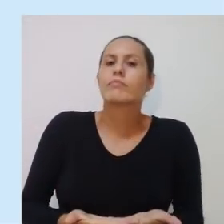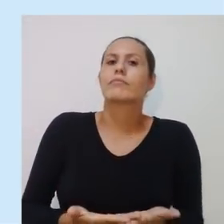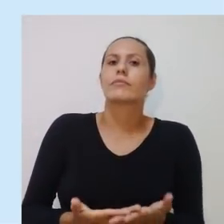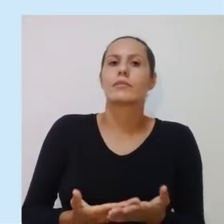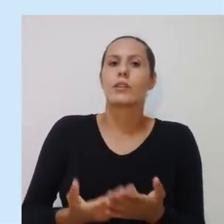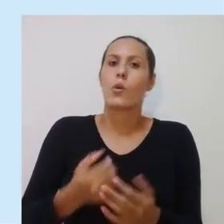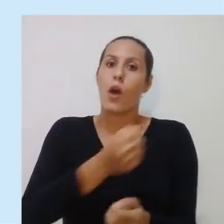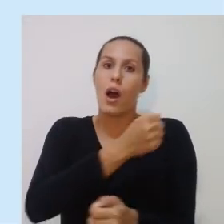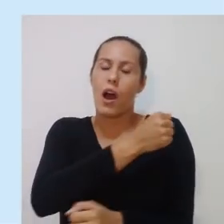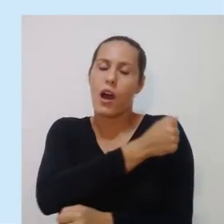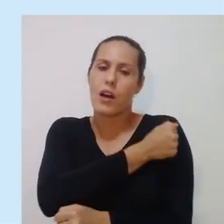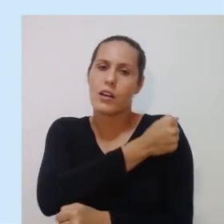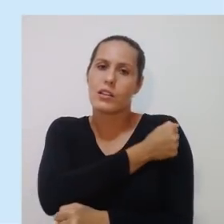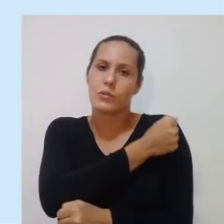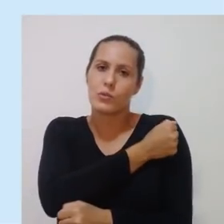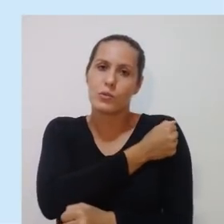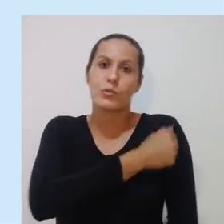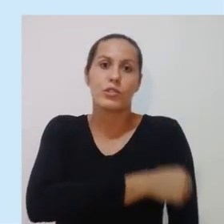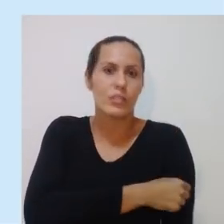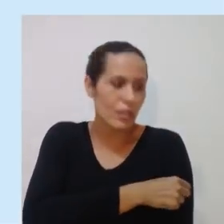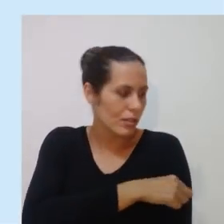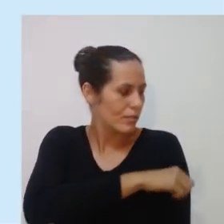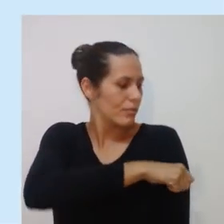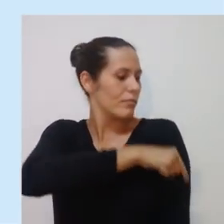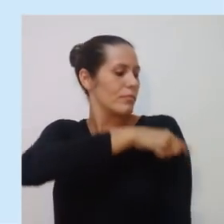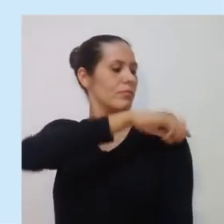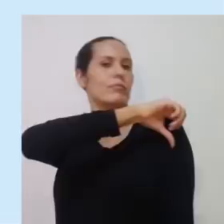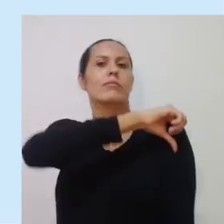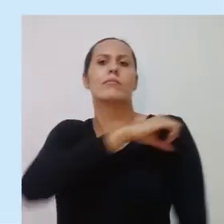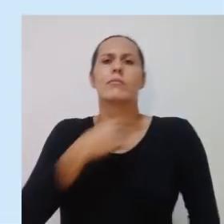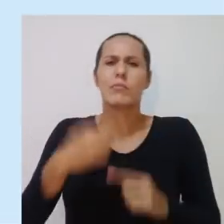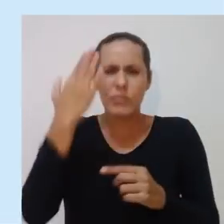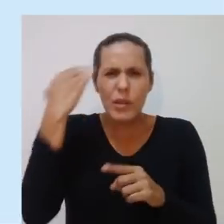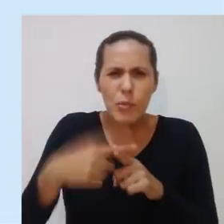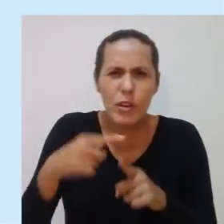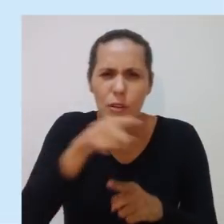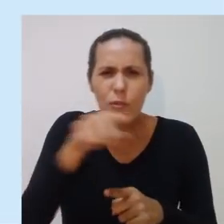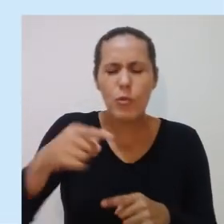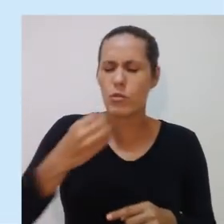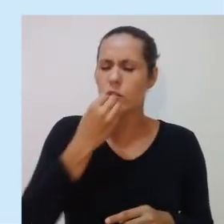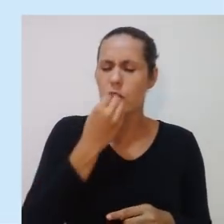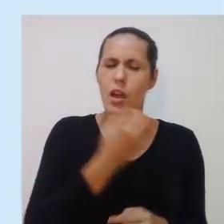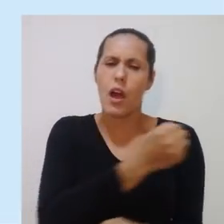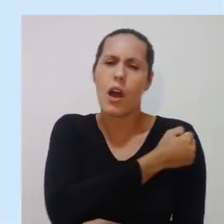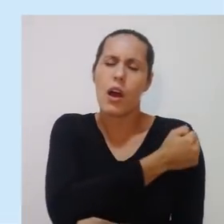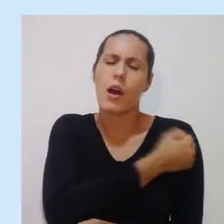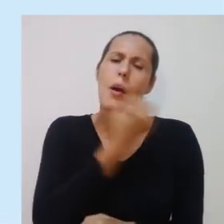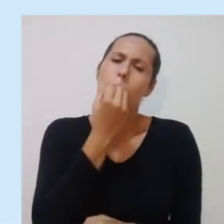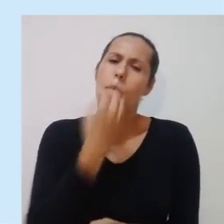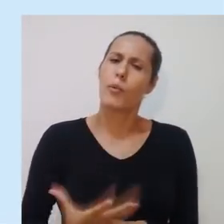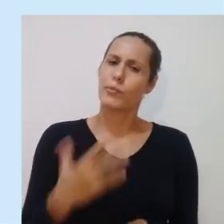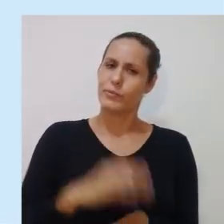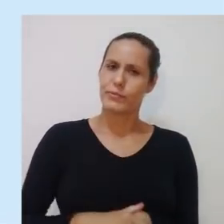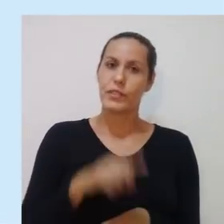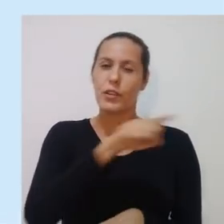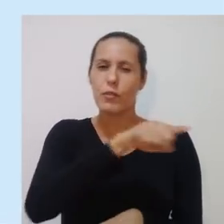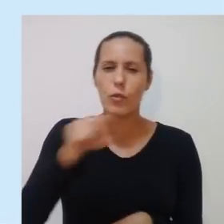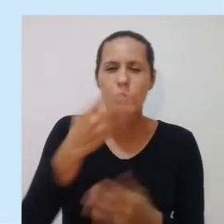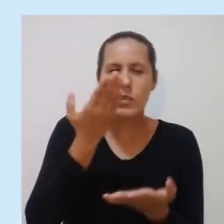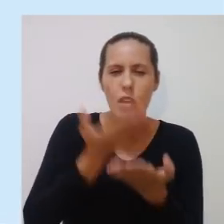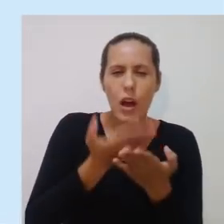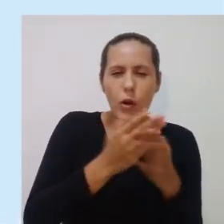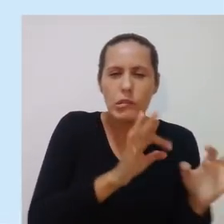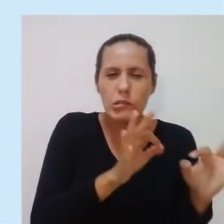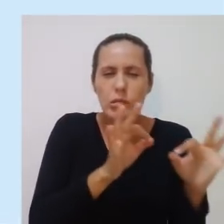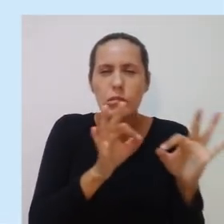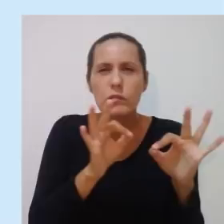que estão anos à sua frente. Sabe por quê? Porque você é um bom aluno. Porque você prestou atenção nas